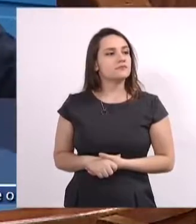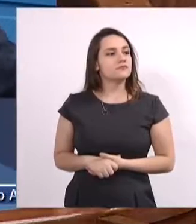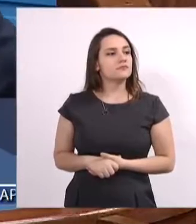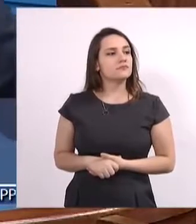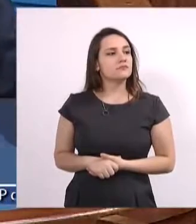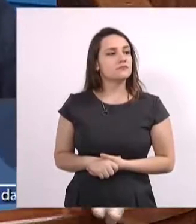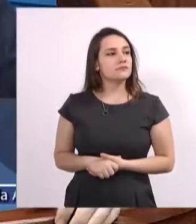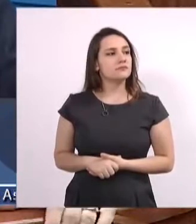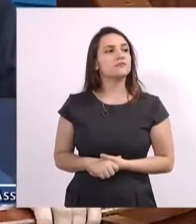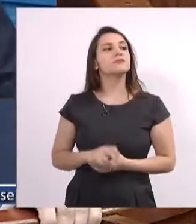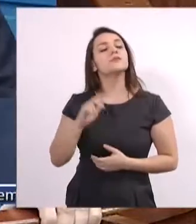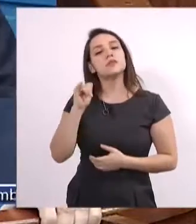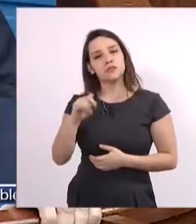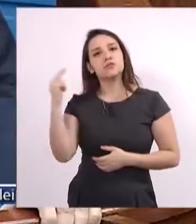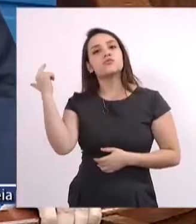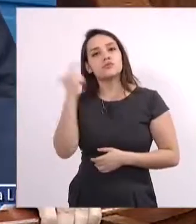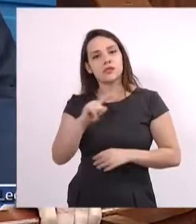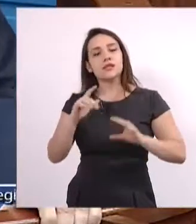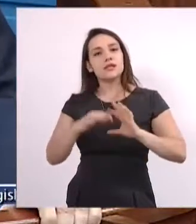Com o certificado